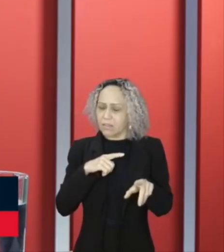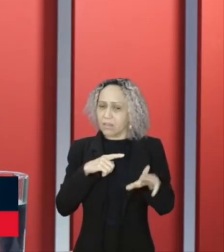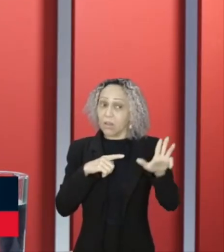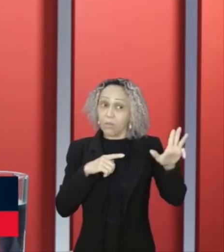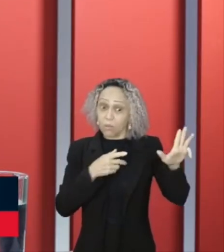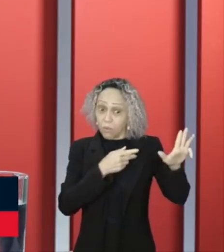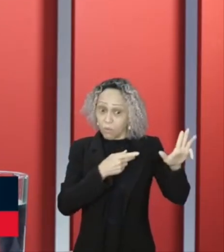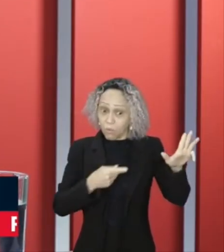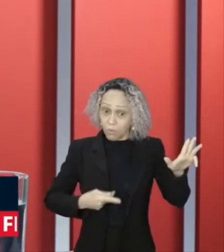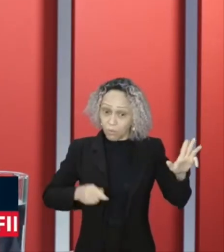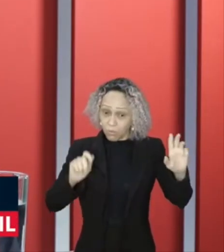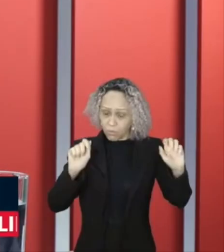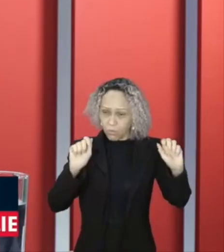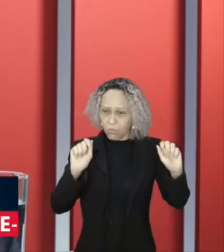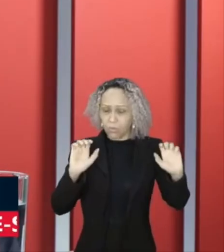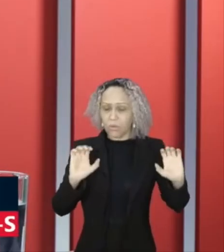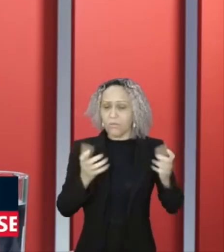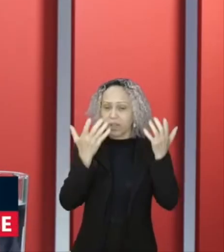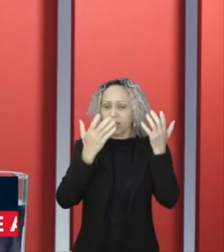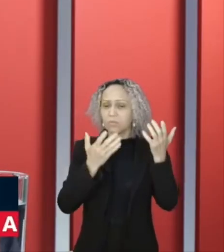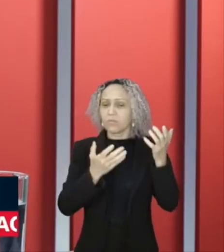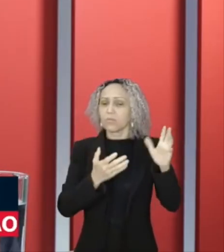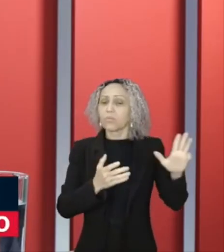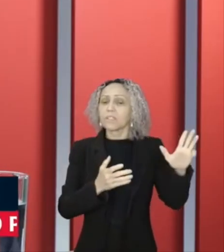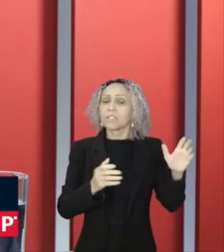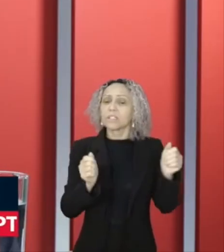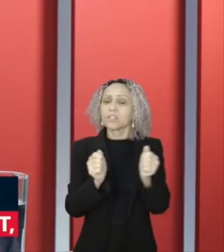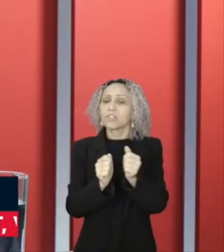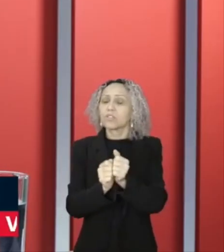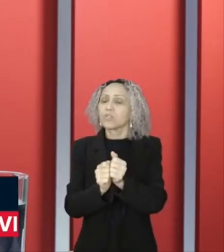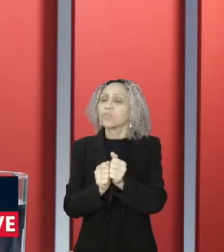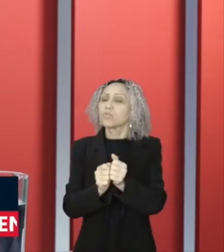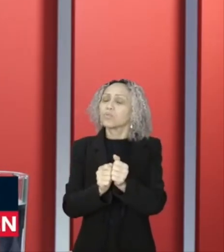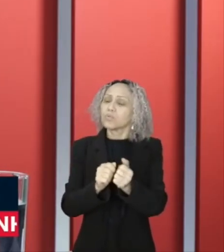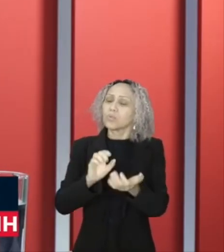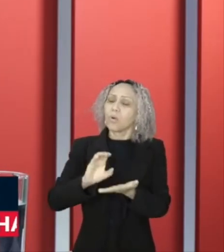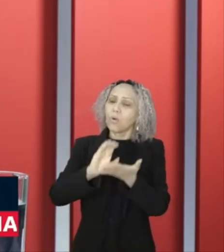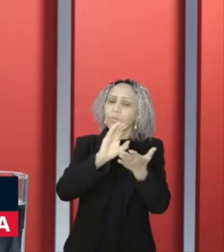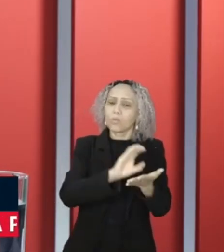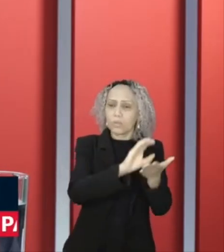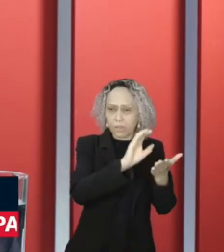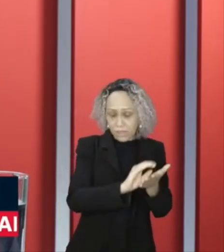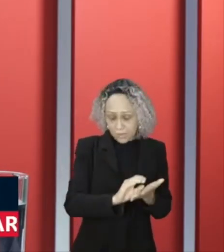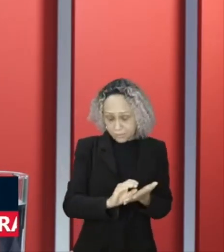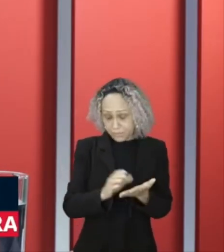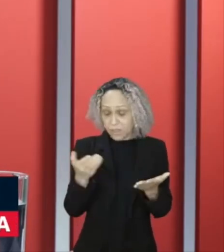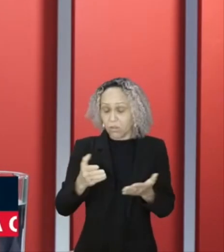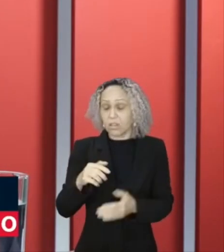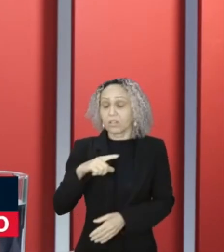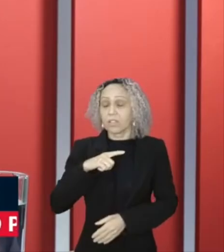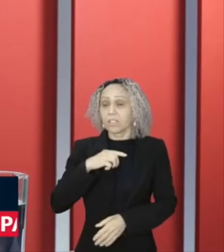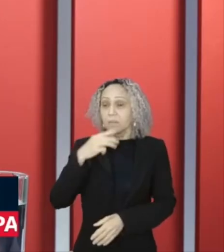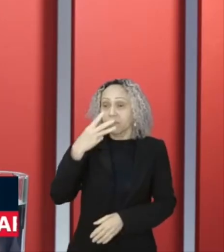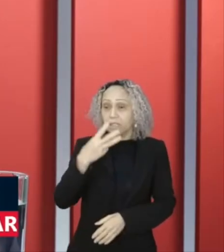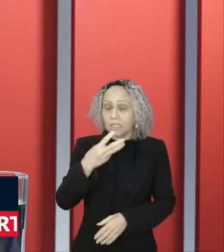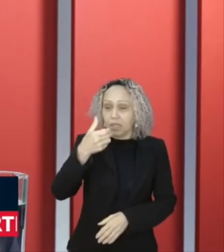os conselhos. E nós já somos agora 36 conselhos nacionais organizados. Até o final do ano, vários